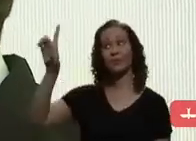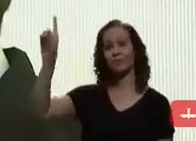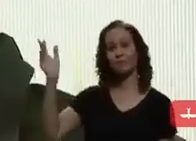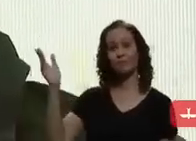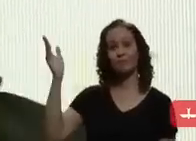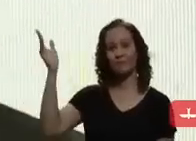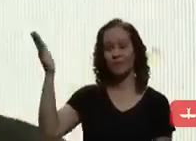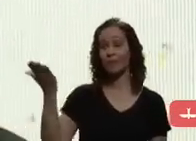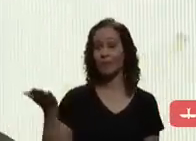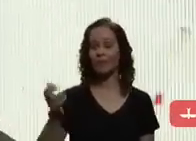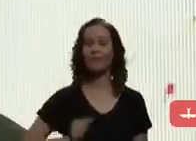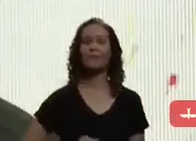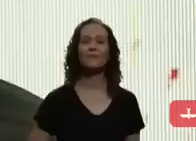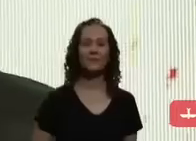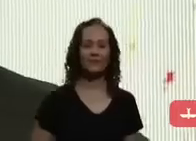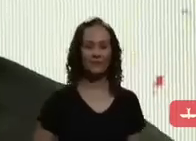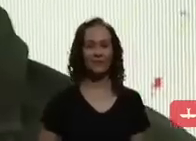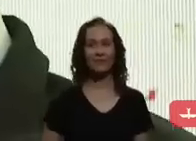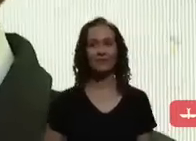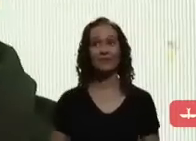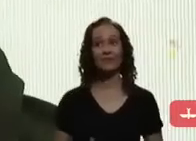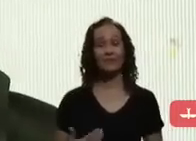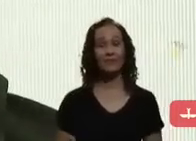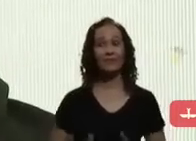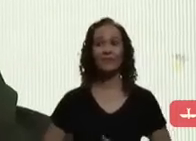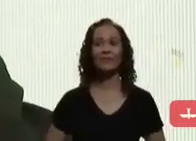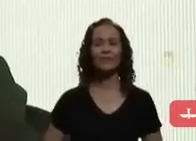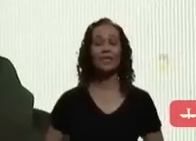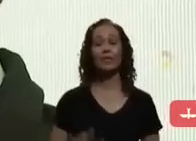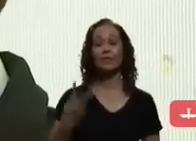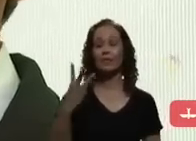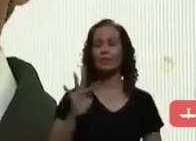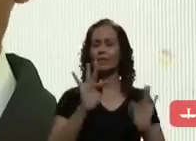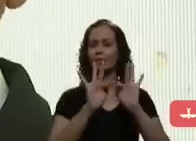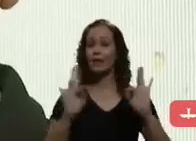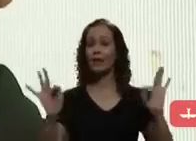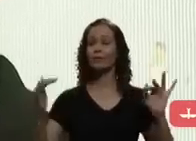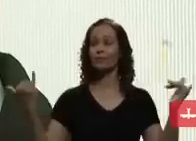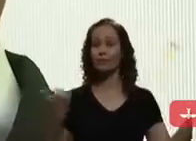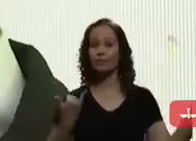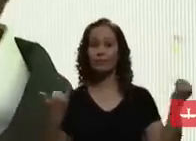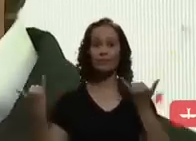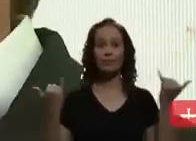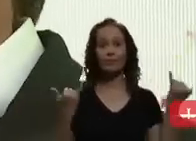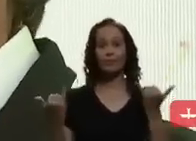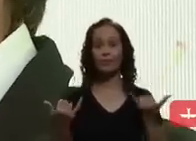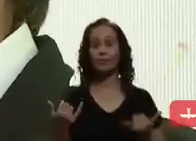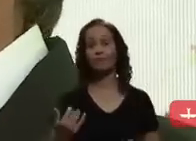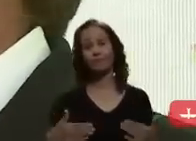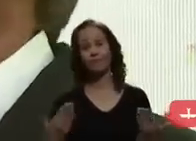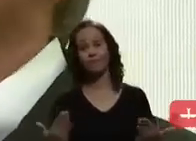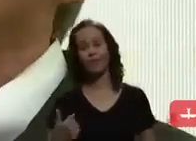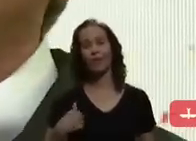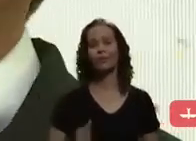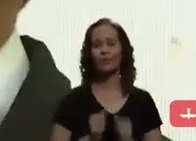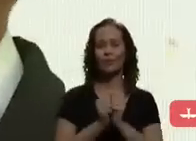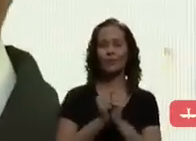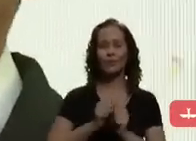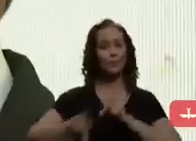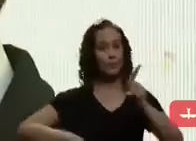pelas circunstâncias. E três pequenas frases que eu mais ouço quando estou no meio do povo, isso